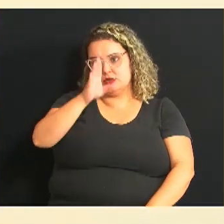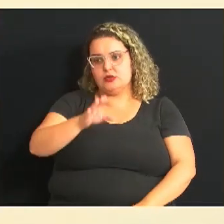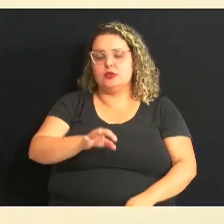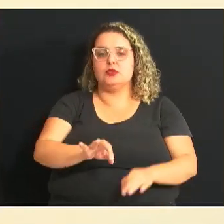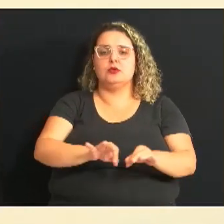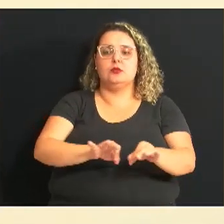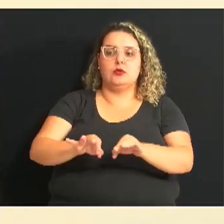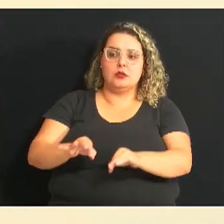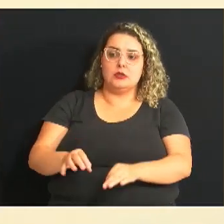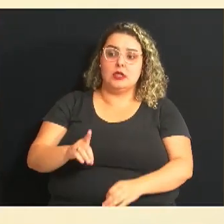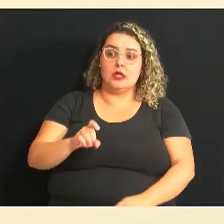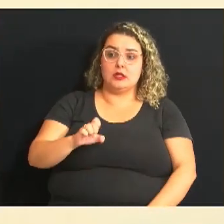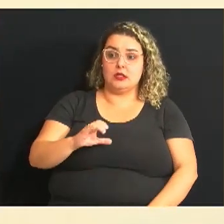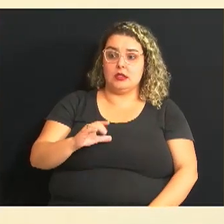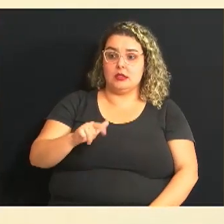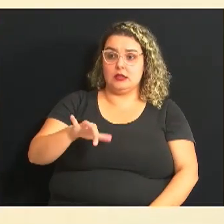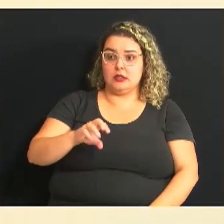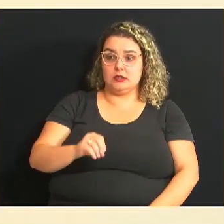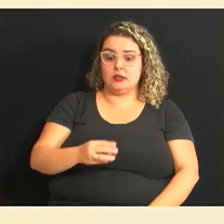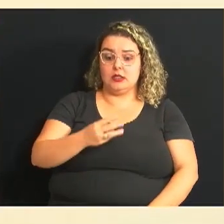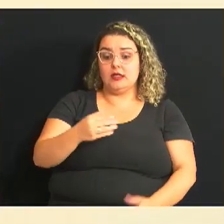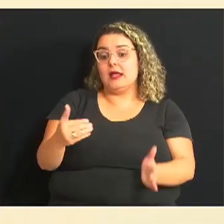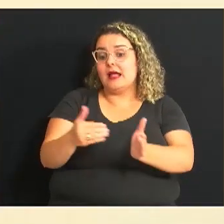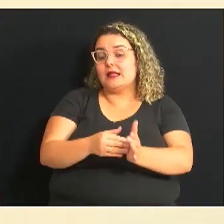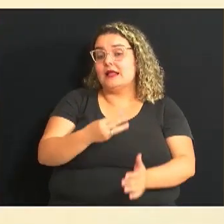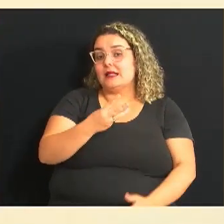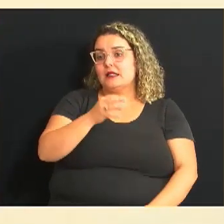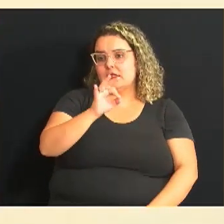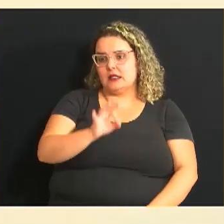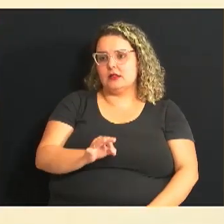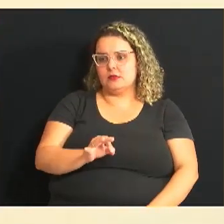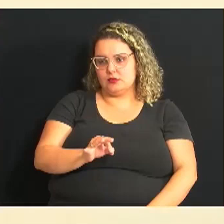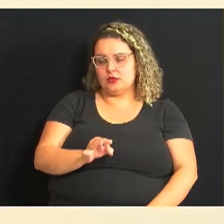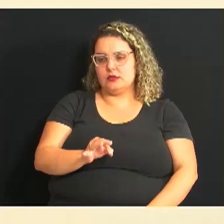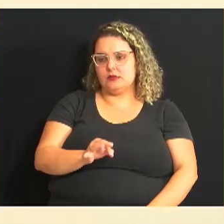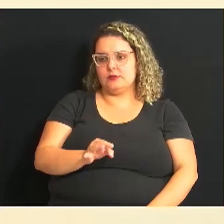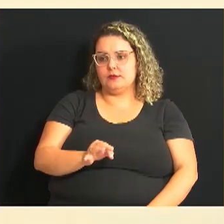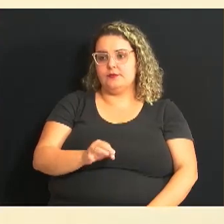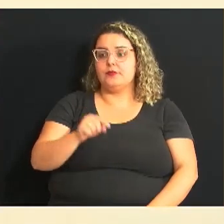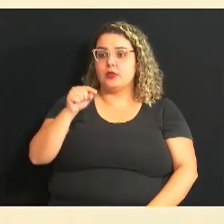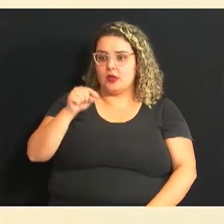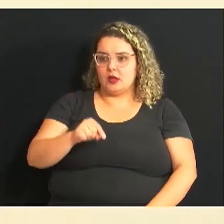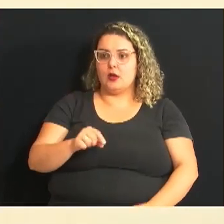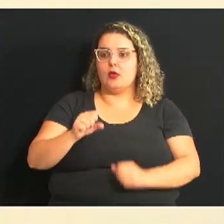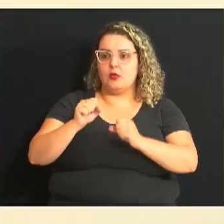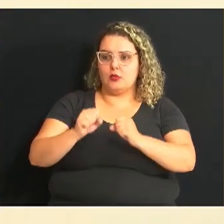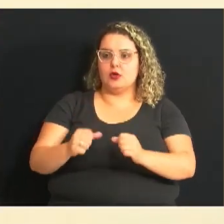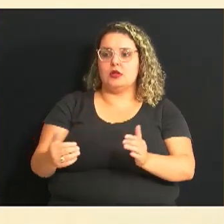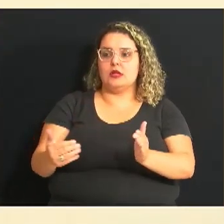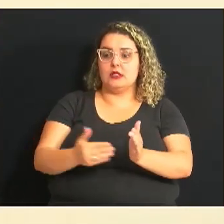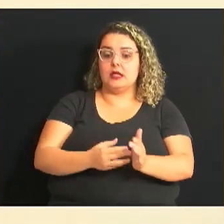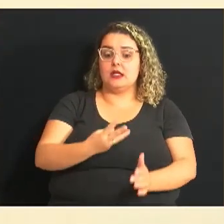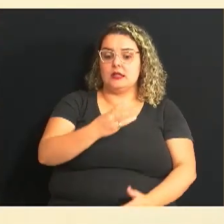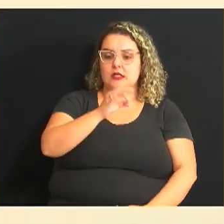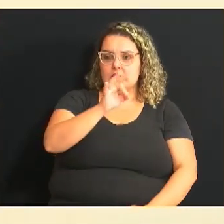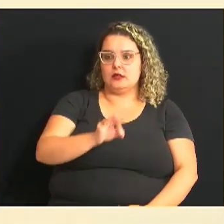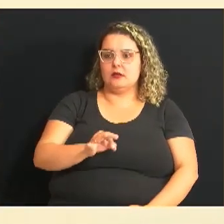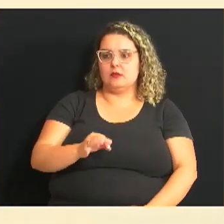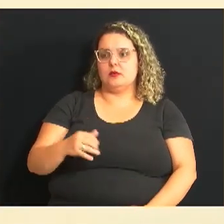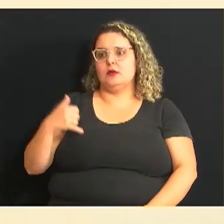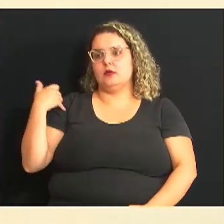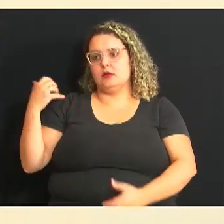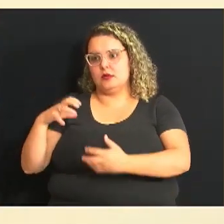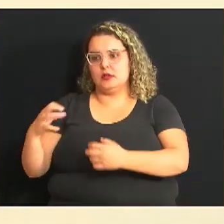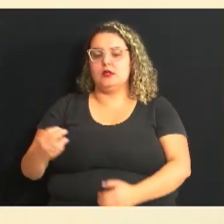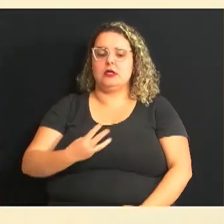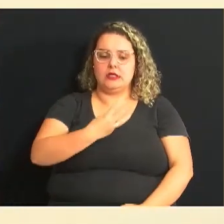declaração, em até 3%. Nesse caso aí, a pessoa pode destinar até 3% para o idoso e 3% para